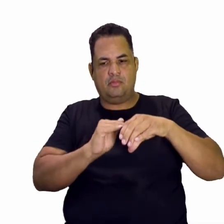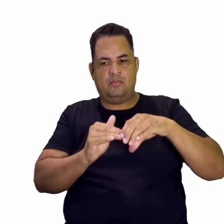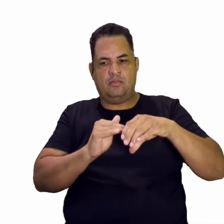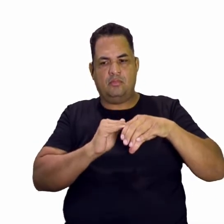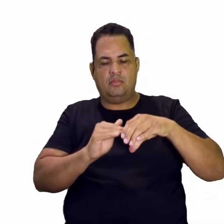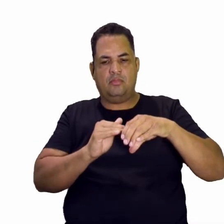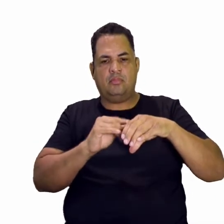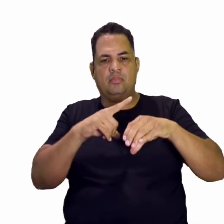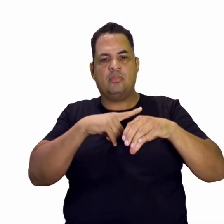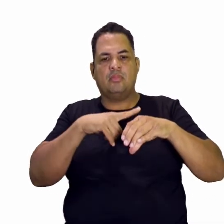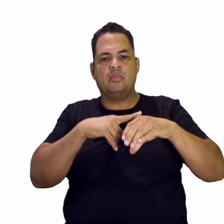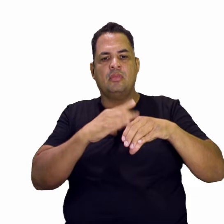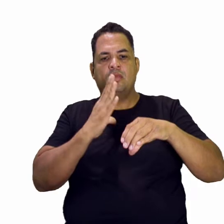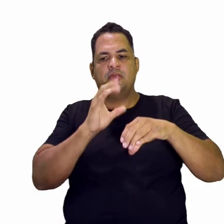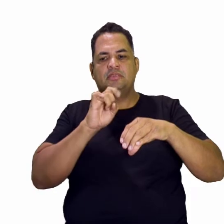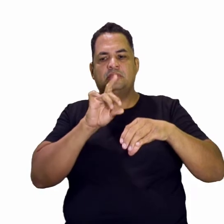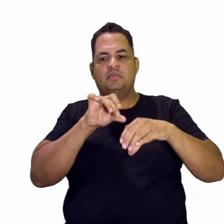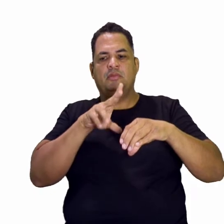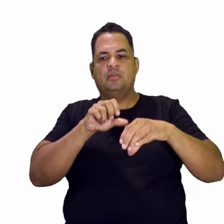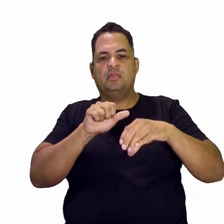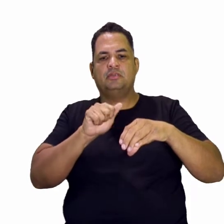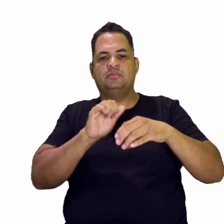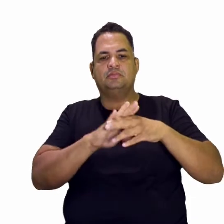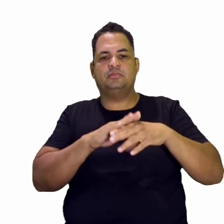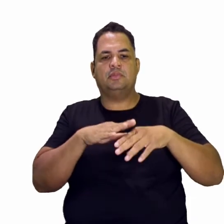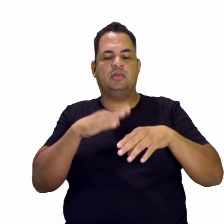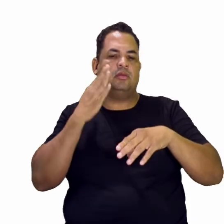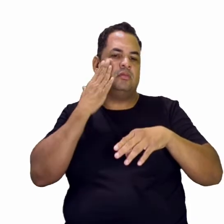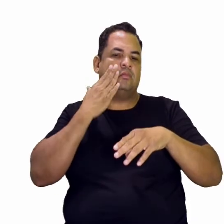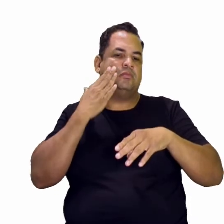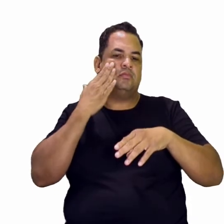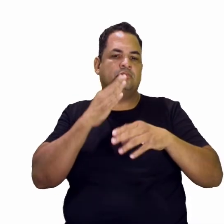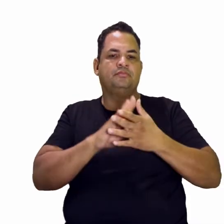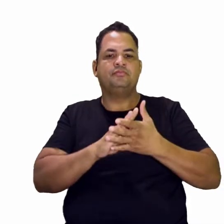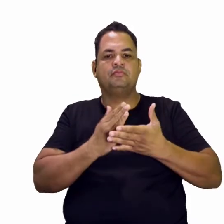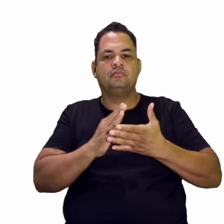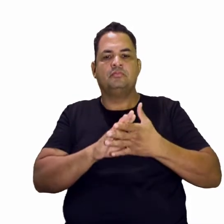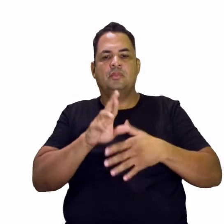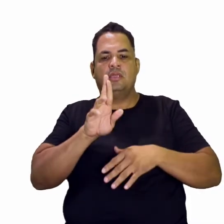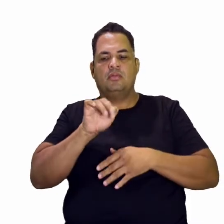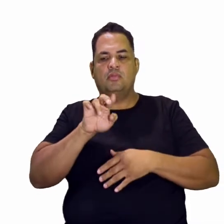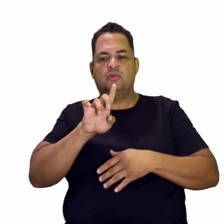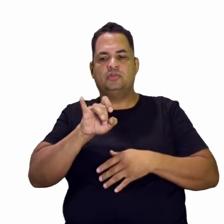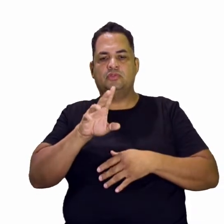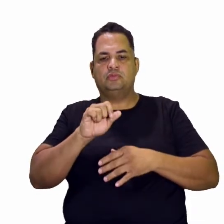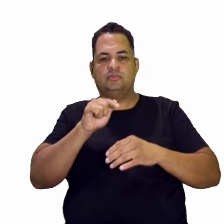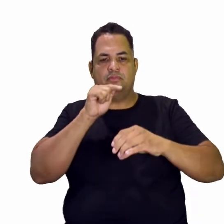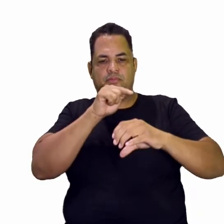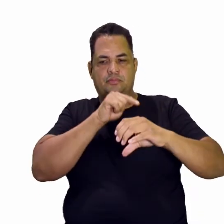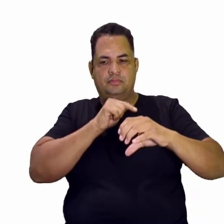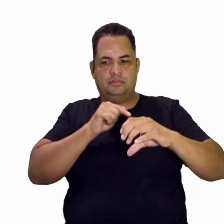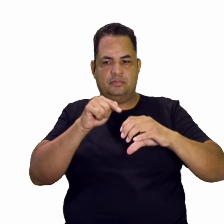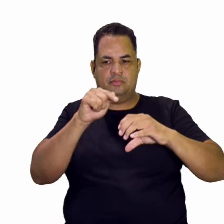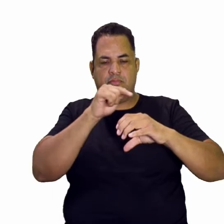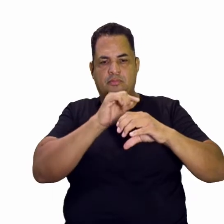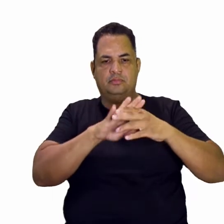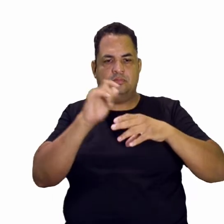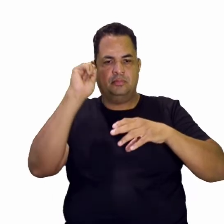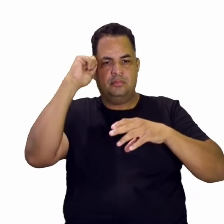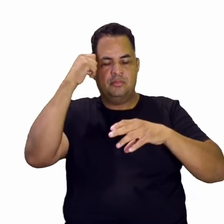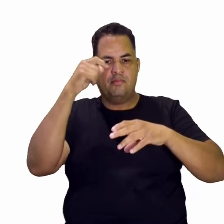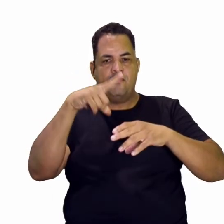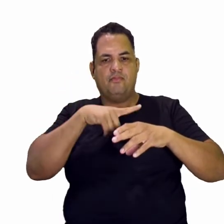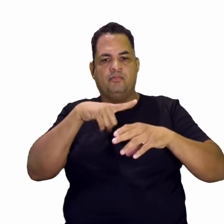plasmática, tem o citoplasma, que é essa parte rosa, tem os ribossomos, os pontinhos em preto.